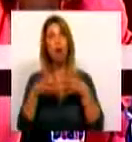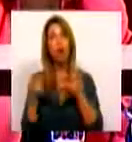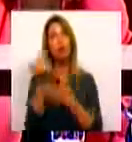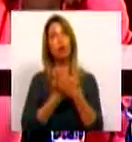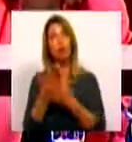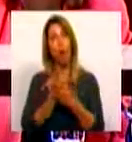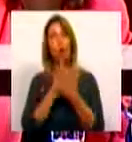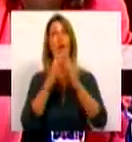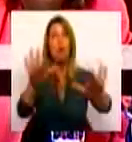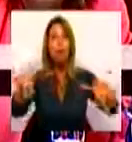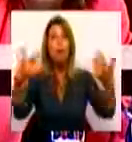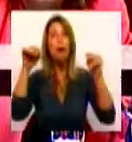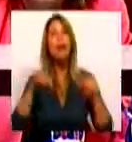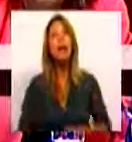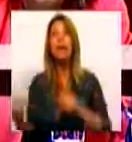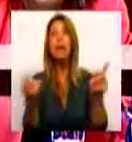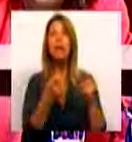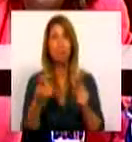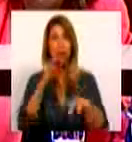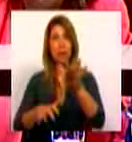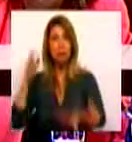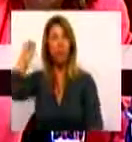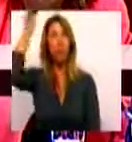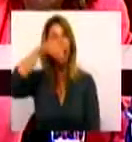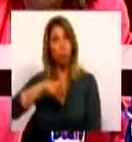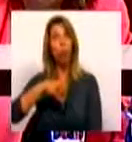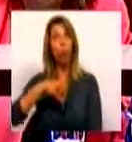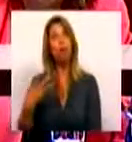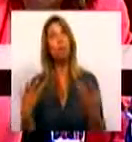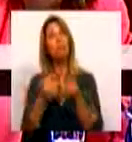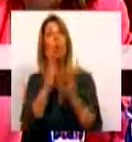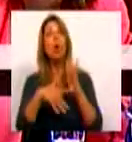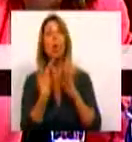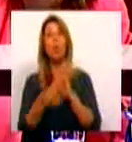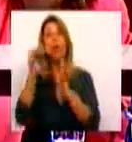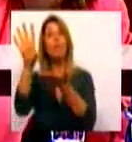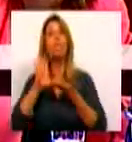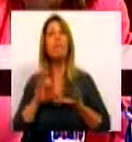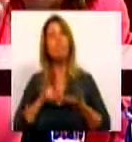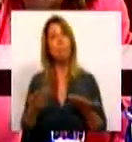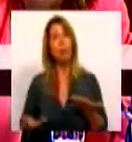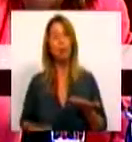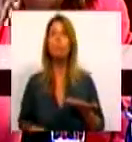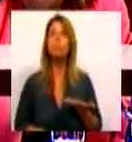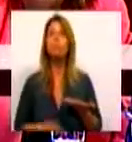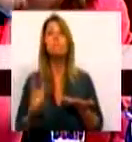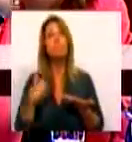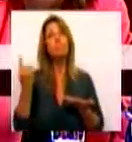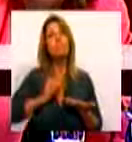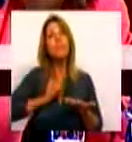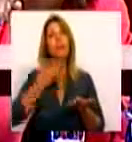e que possa ser aqui debatido na Assembleia da República com o respectivo quadro de financiamento. E que o devemos fazer até ao final